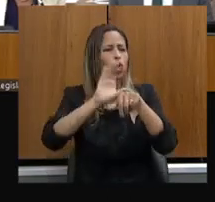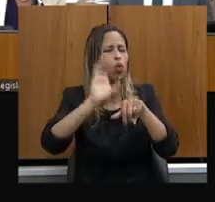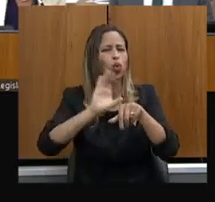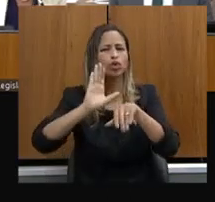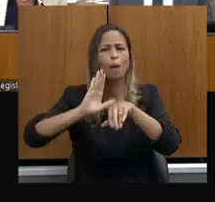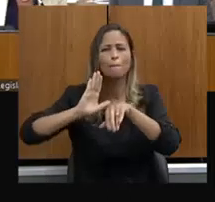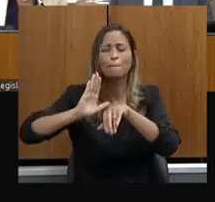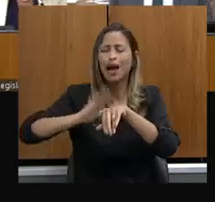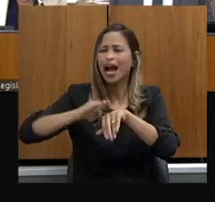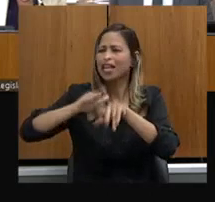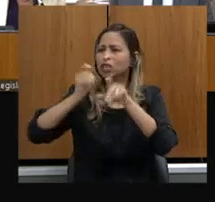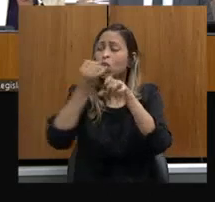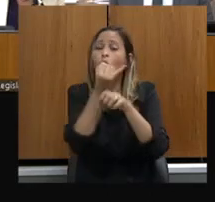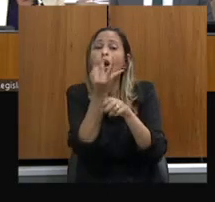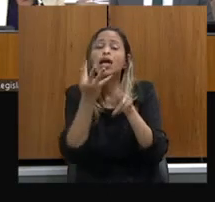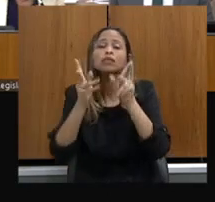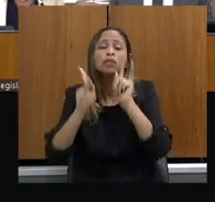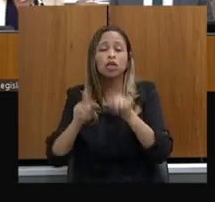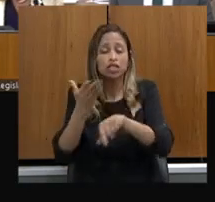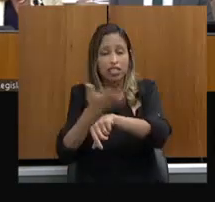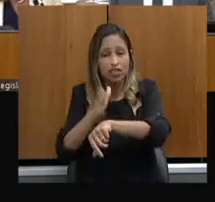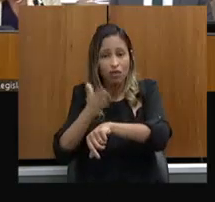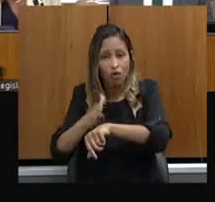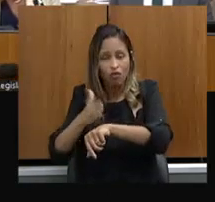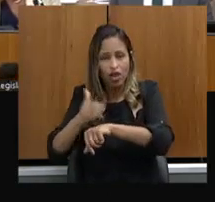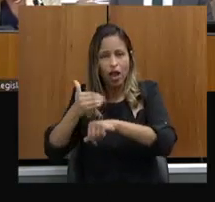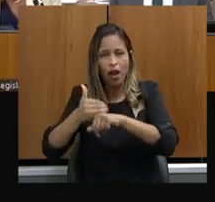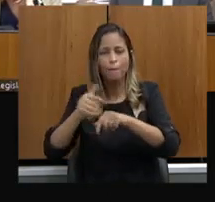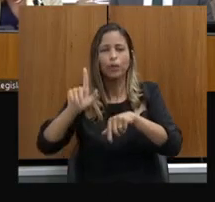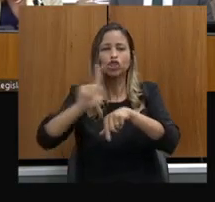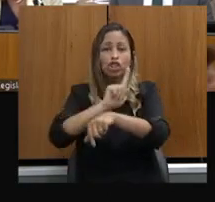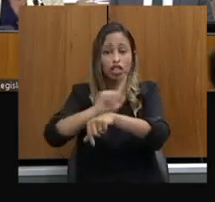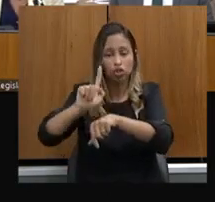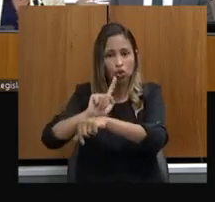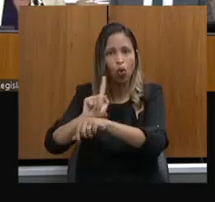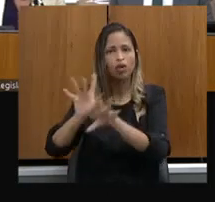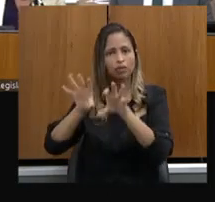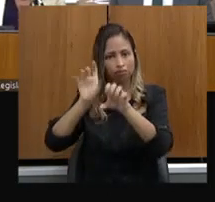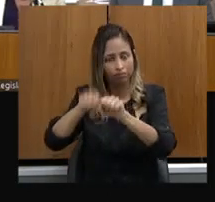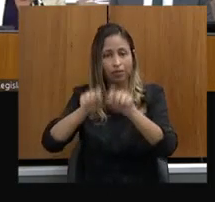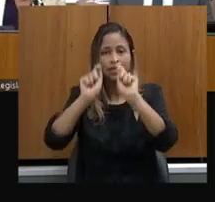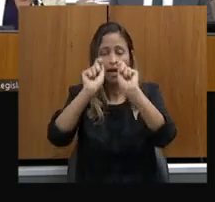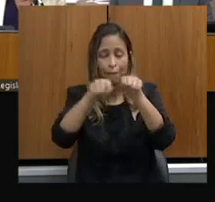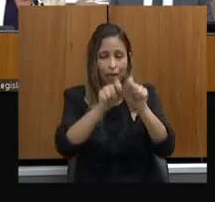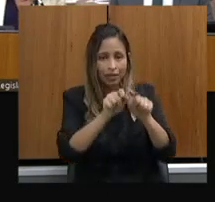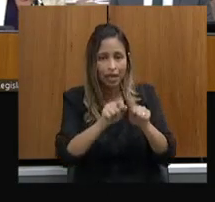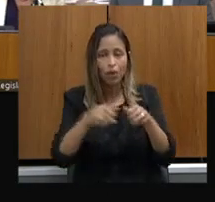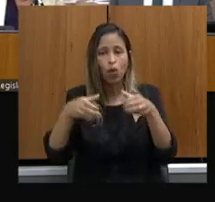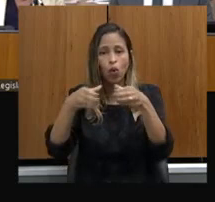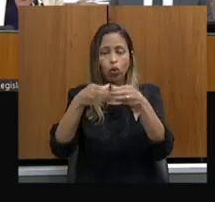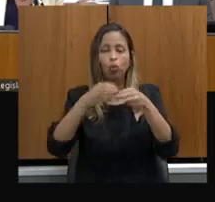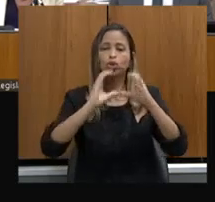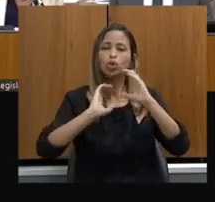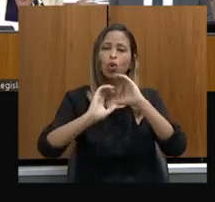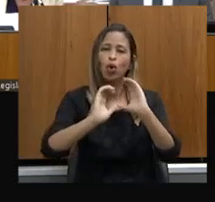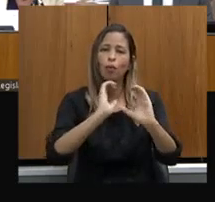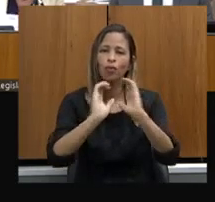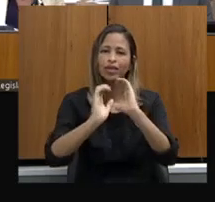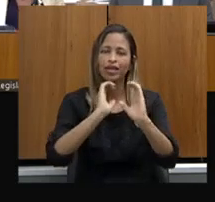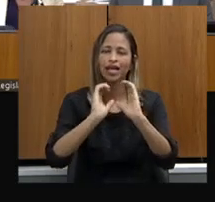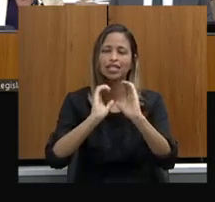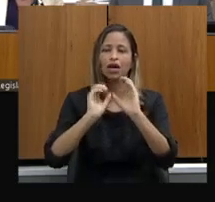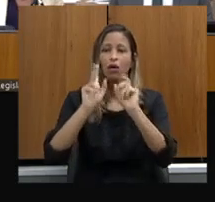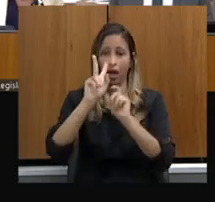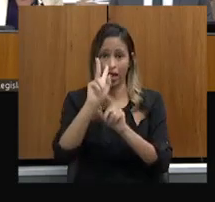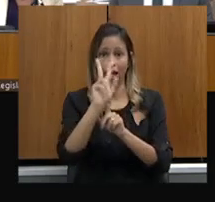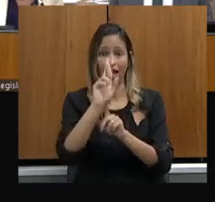de mais de mil servidores desenvolvemos 839 gestores e desenvolvemos as equipes de comunicação e os recursos